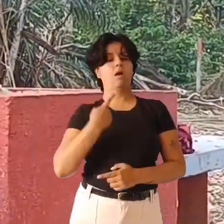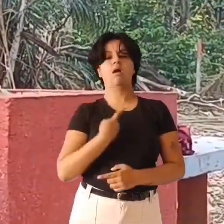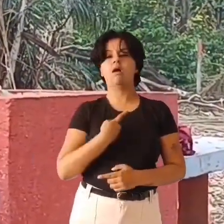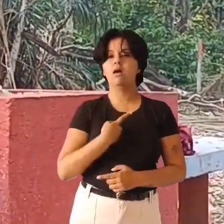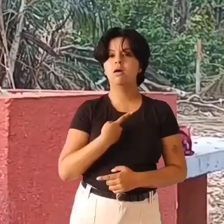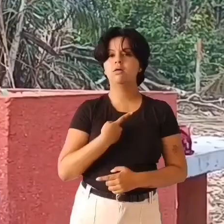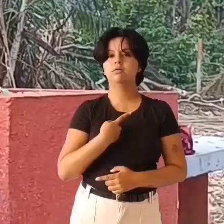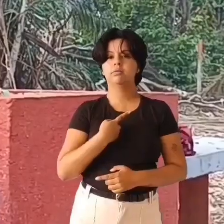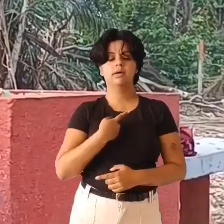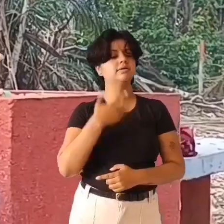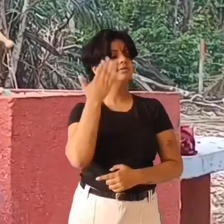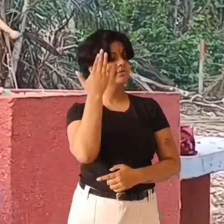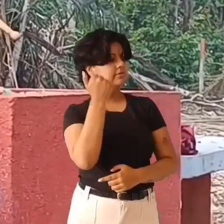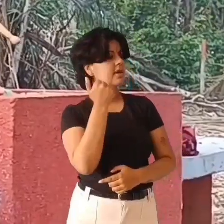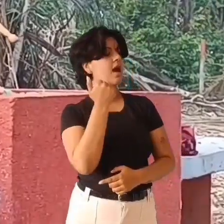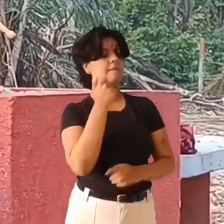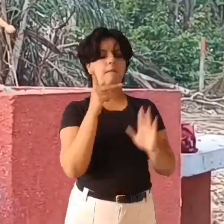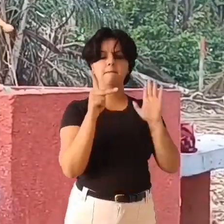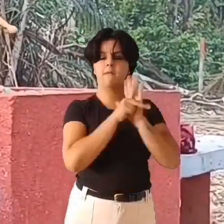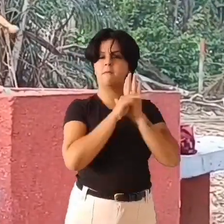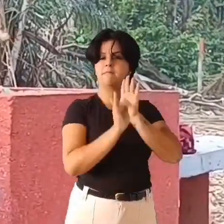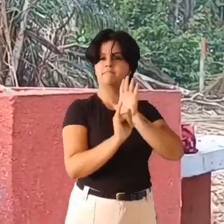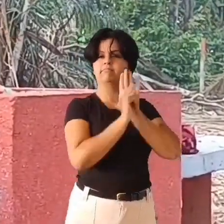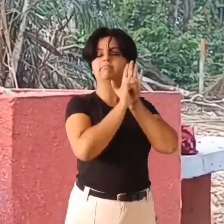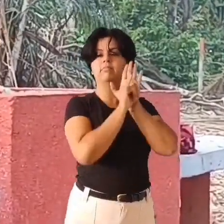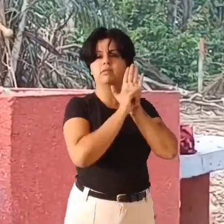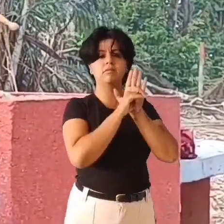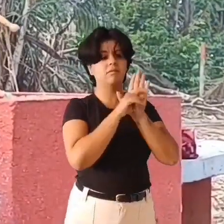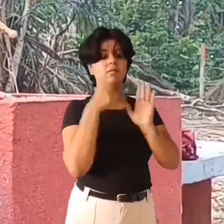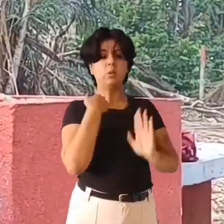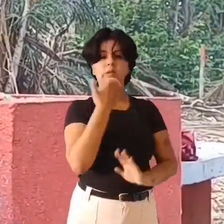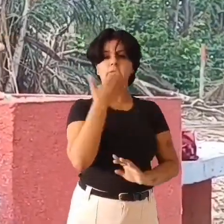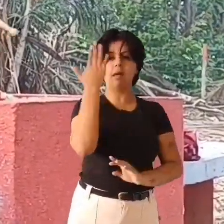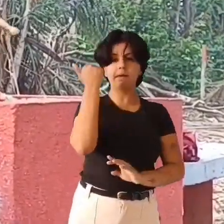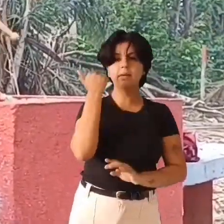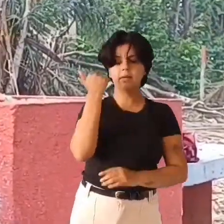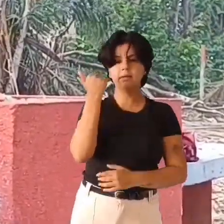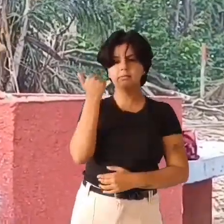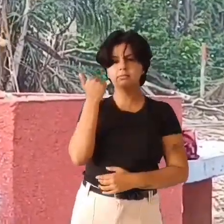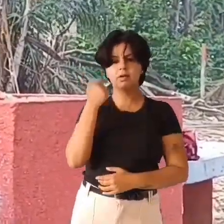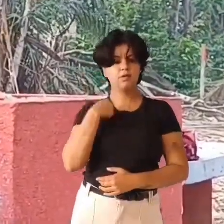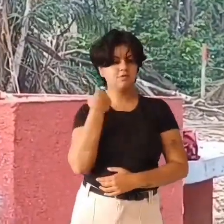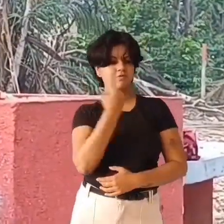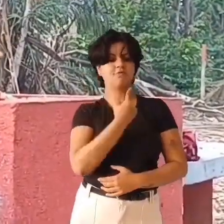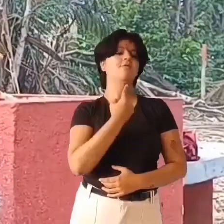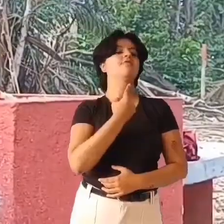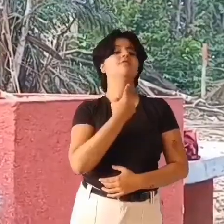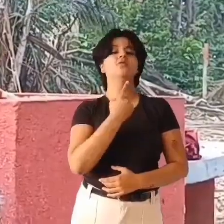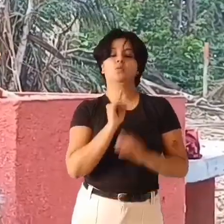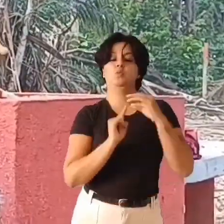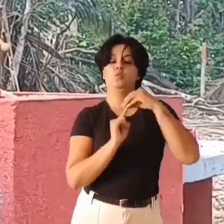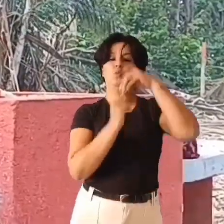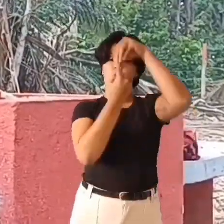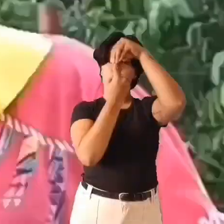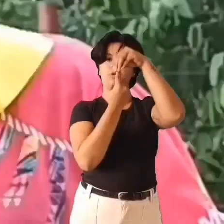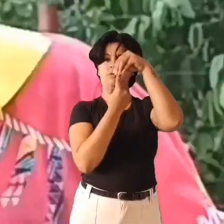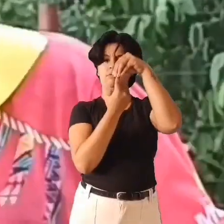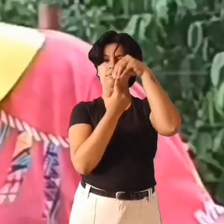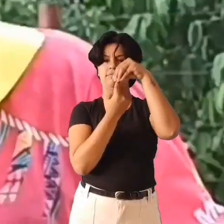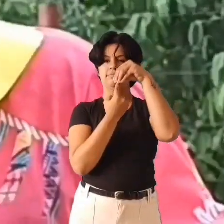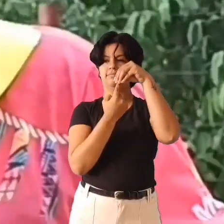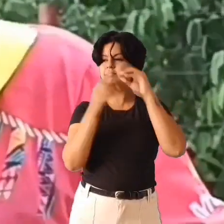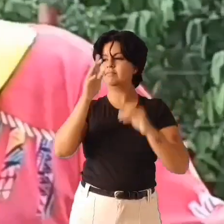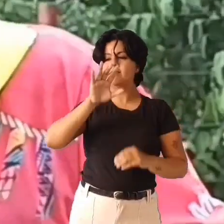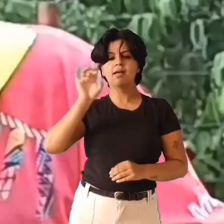humano, todo mundo se assume, tem a sua própria identidade, que é isso que é necessário. Nós somos uma raça só.